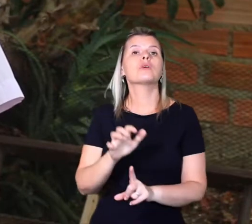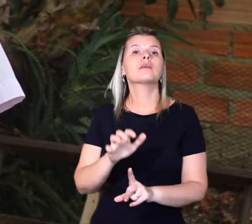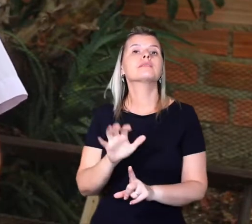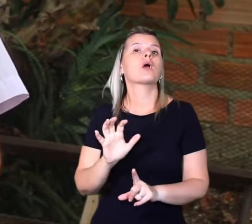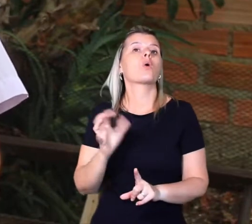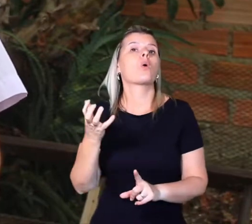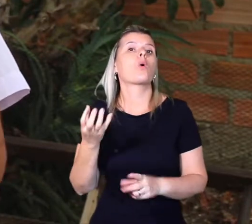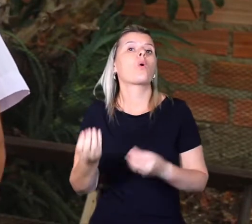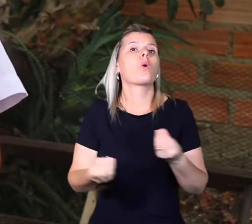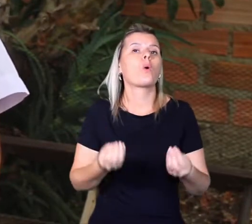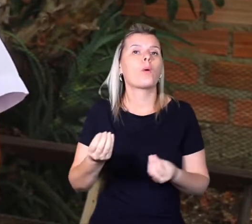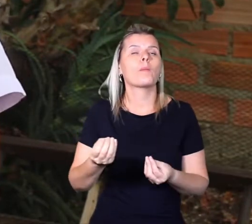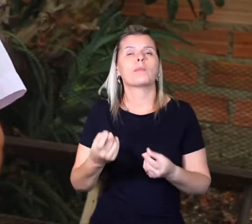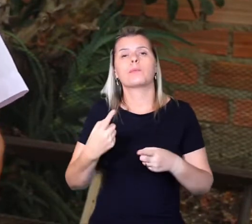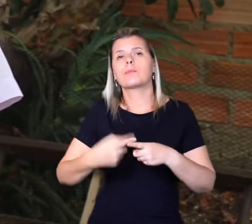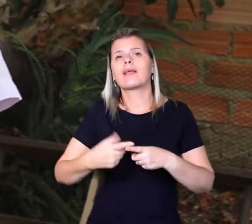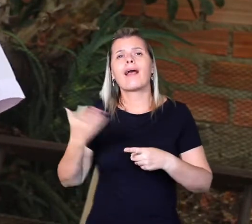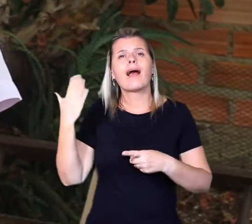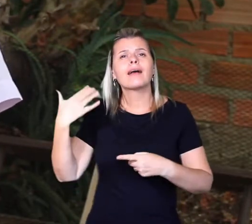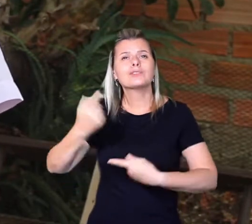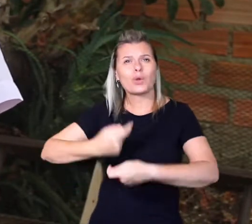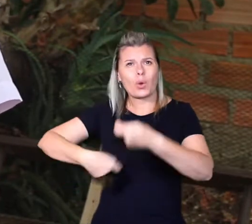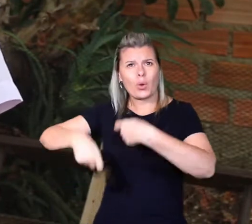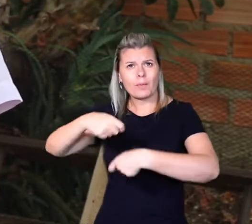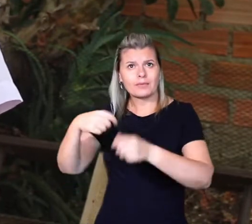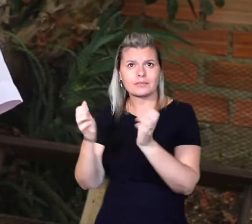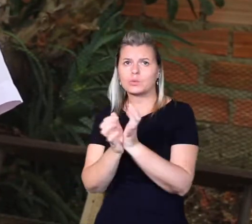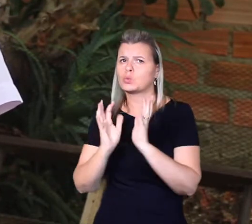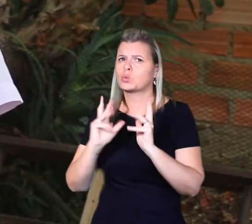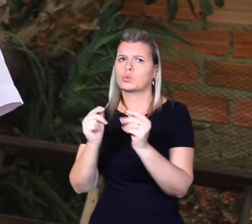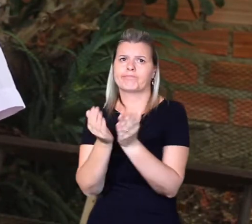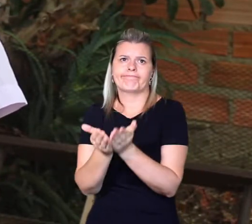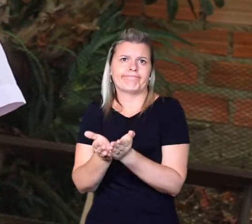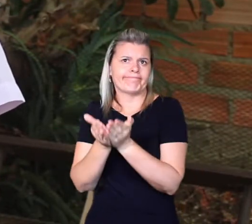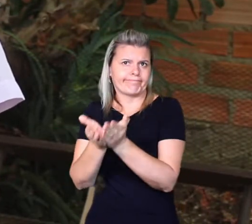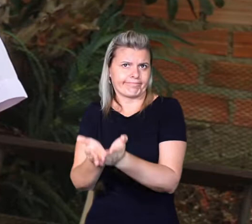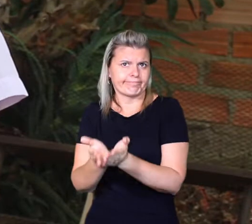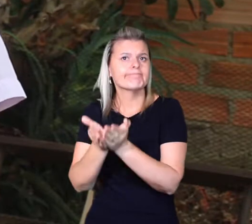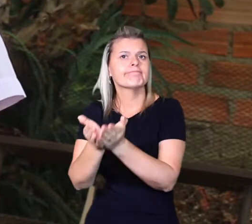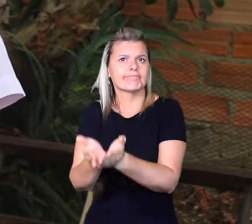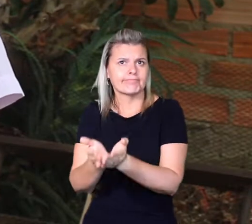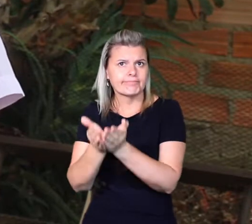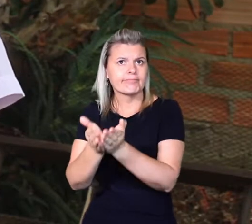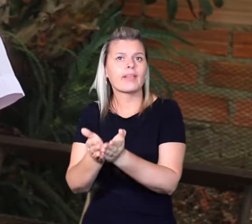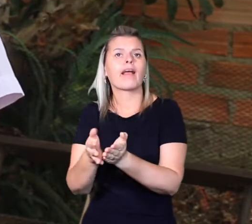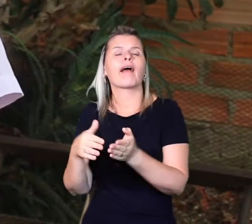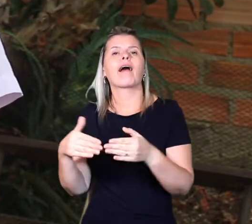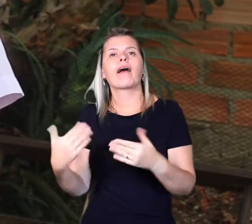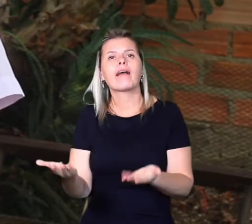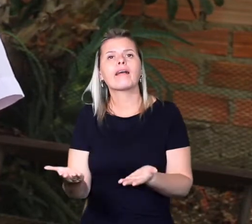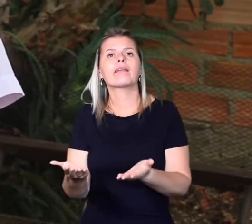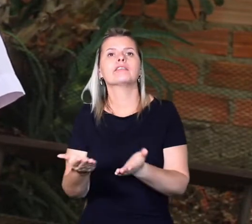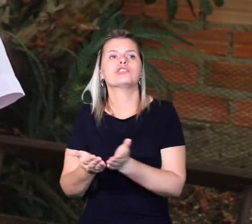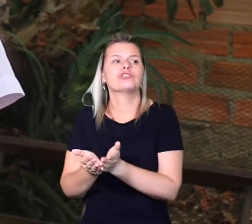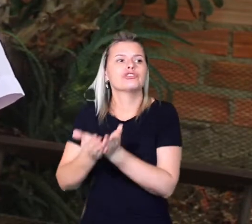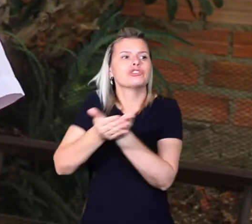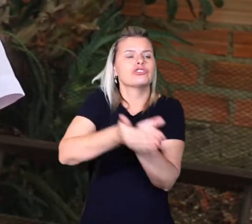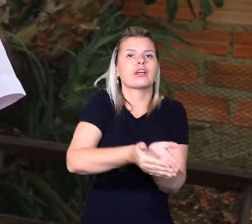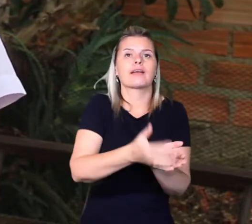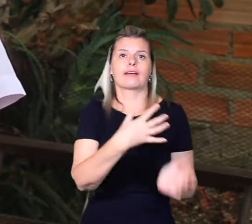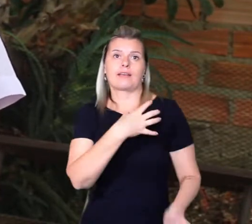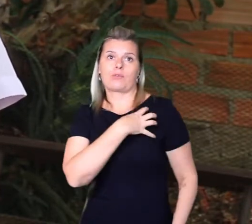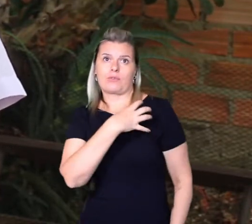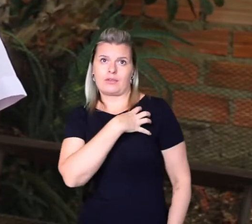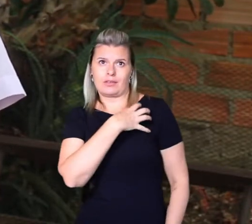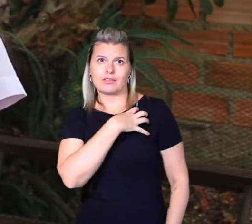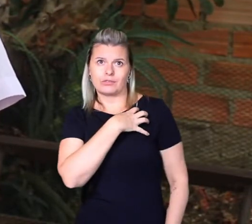a influência vai se dar, porque todo o comércio ele era fluvial, marítimo, e vão aportar em